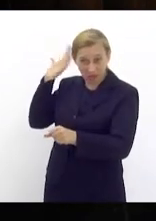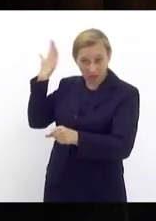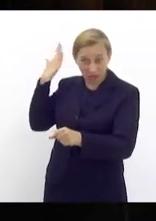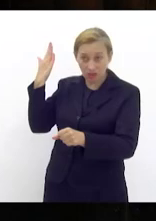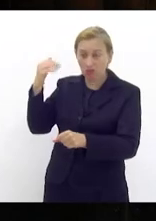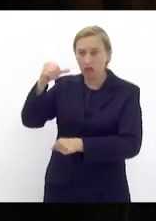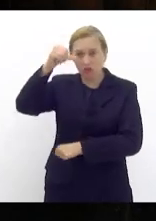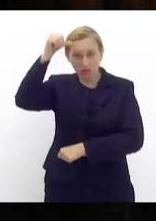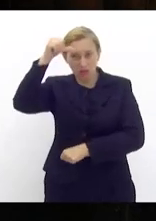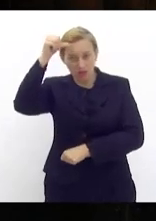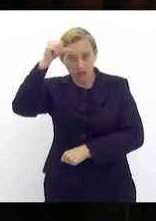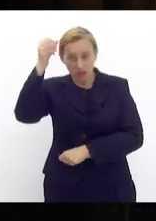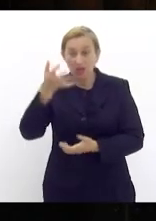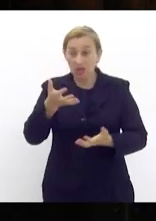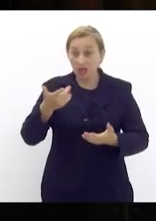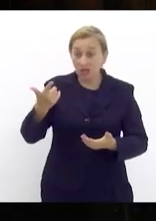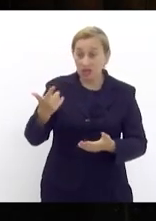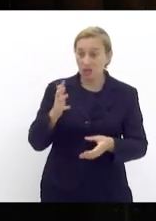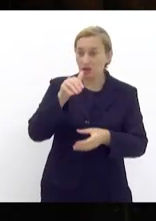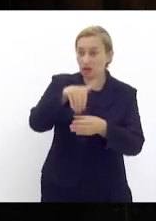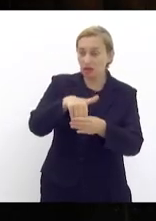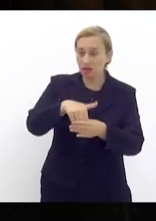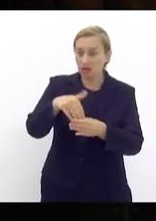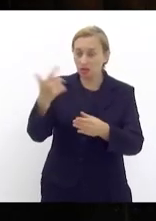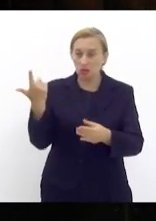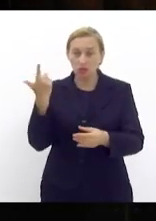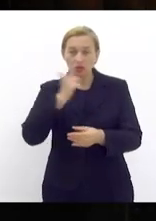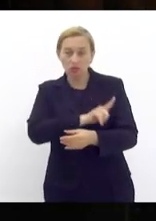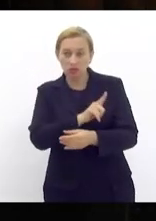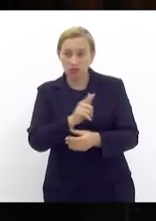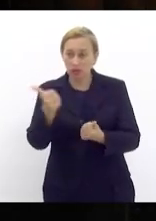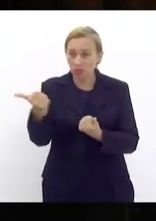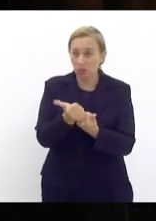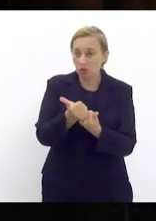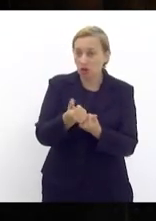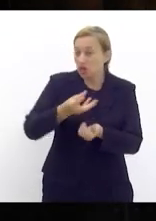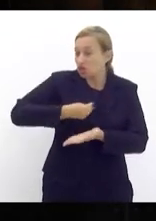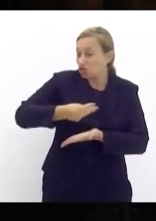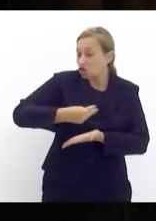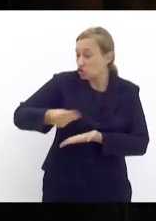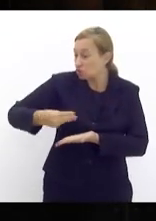Cláudio Castro queria ganhar a eleição com seus apoiadores, ele saiu distribuindo por